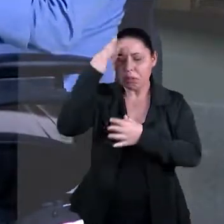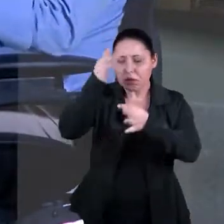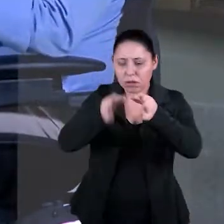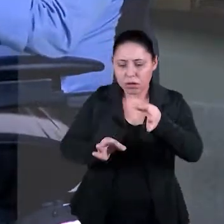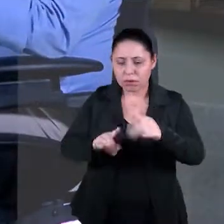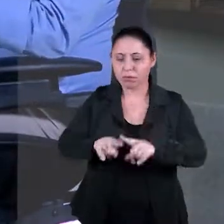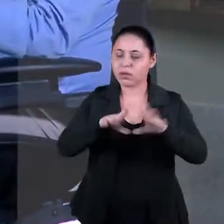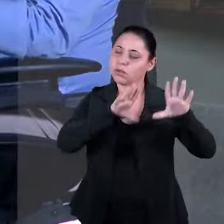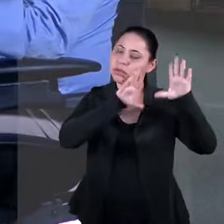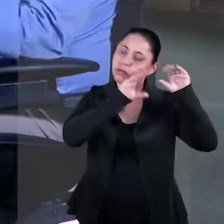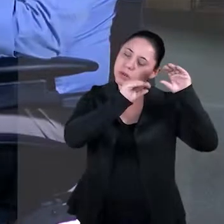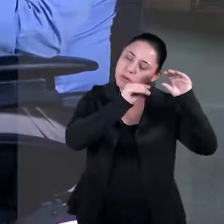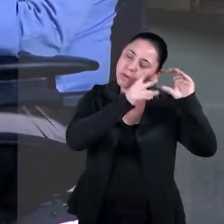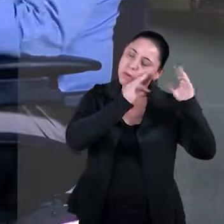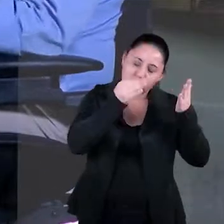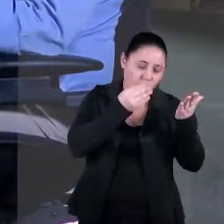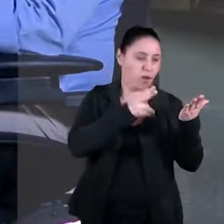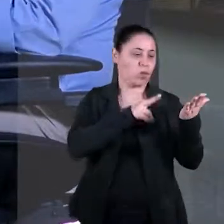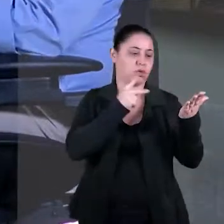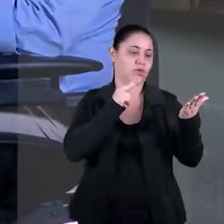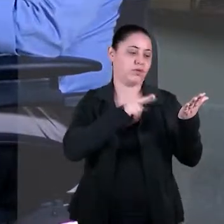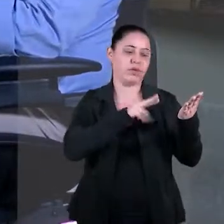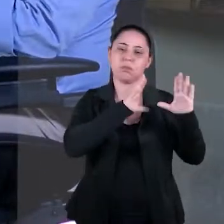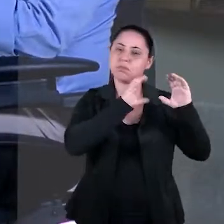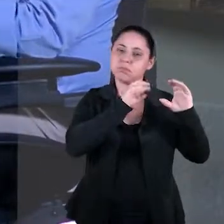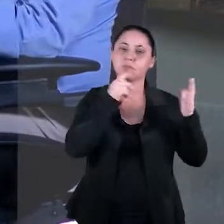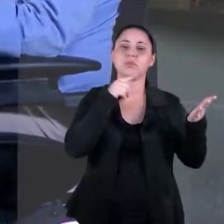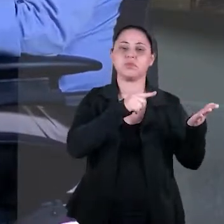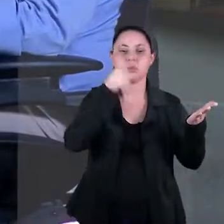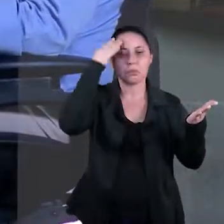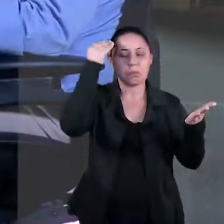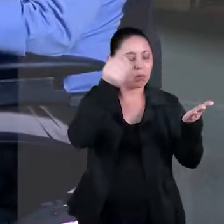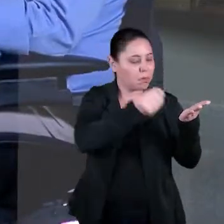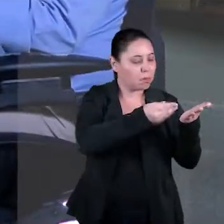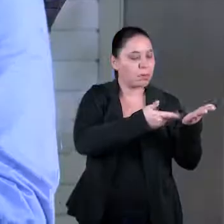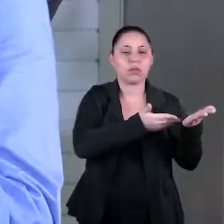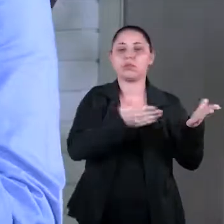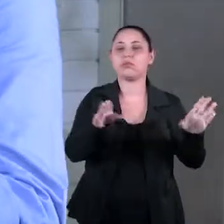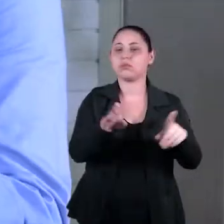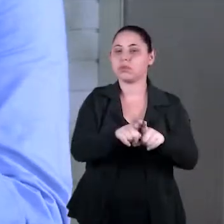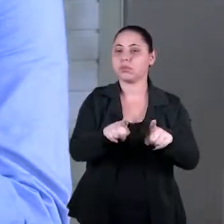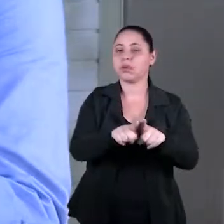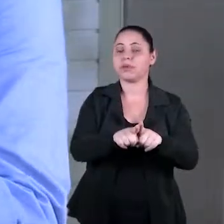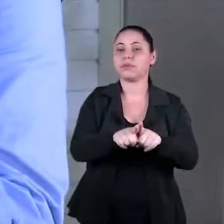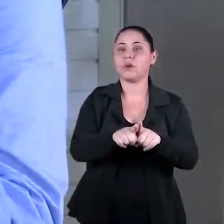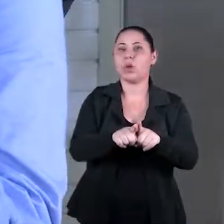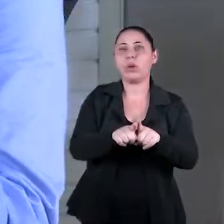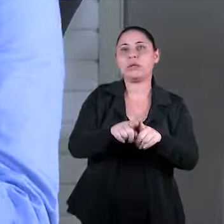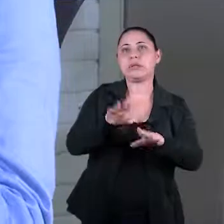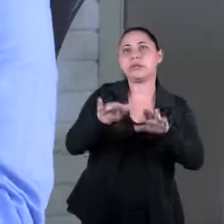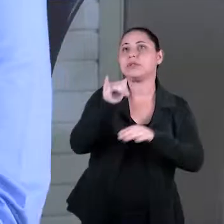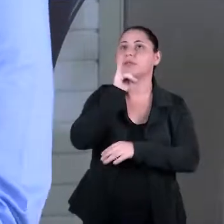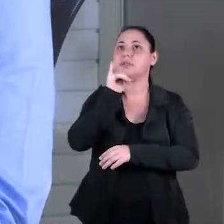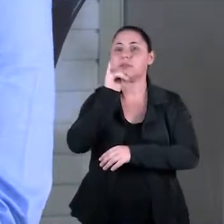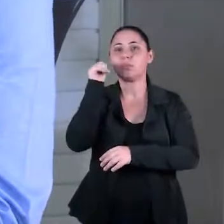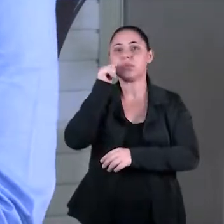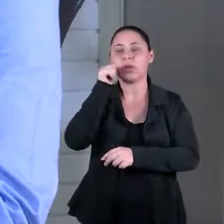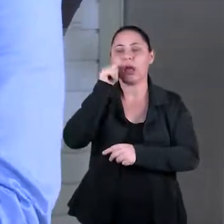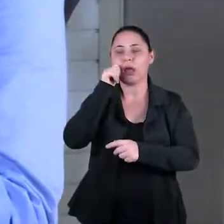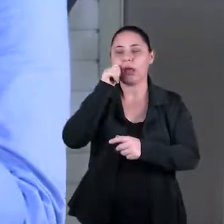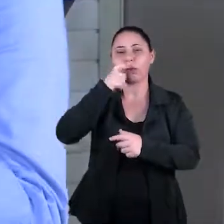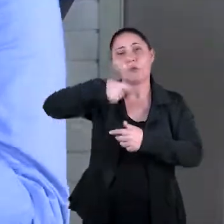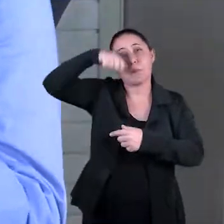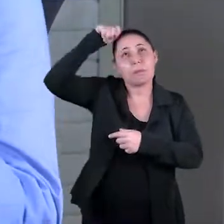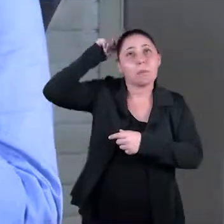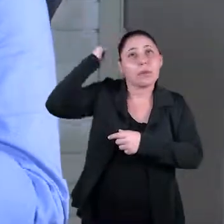via cabelo no travesseiro, agora eu estou vendo. Também é mais um sinal de queda. Ou, por exemplo, as mulheres, né? Eu